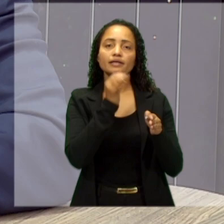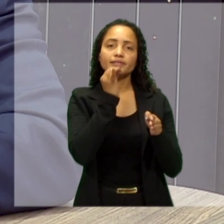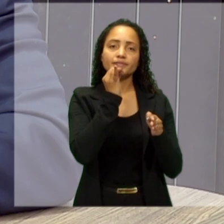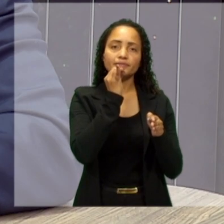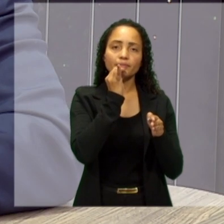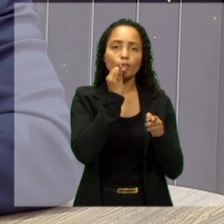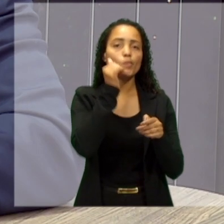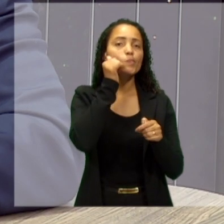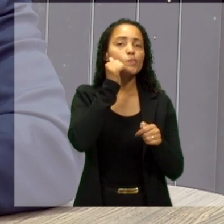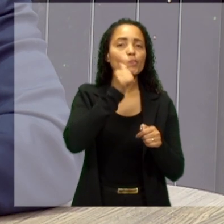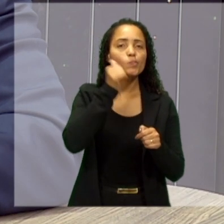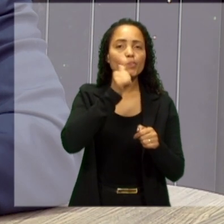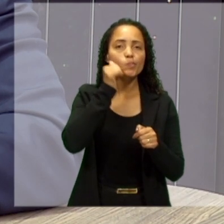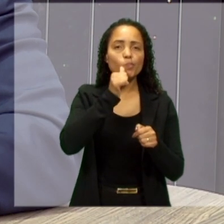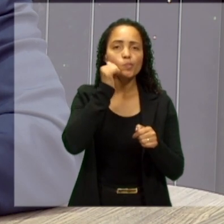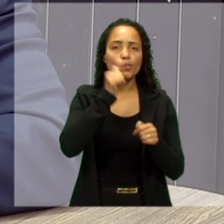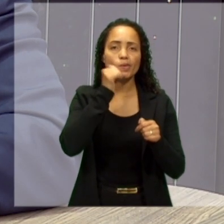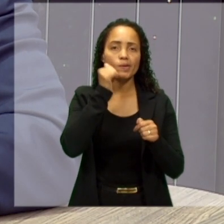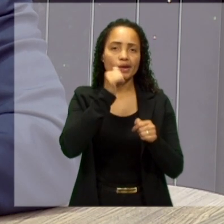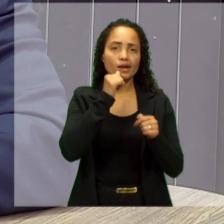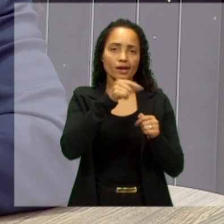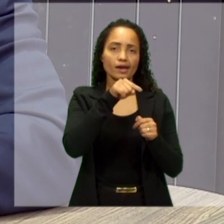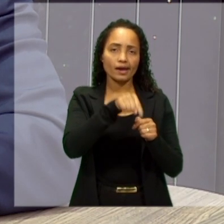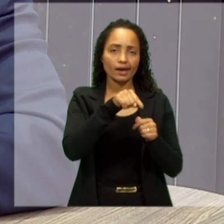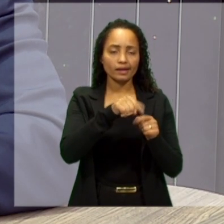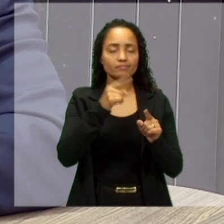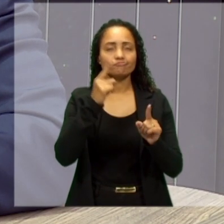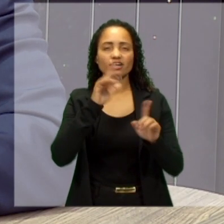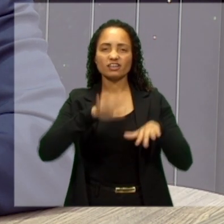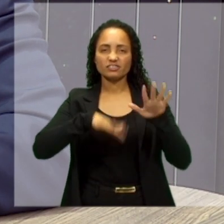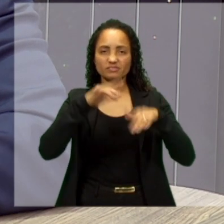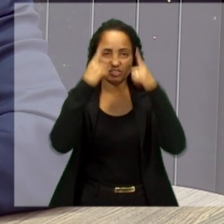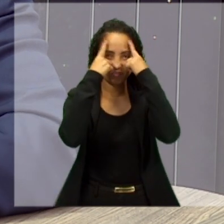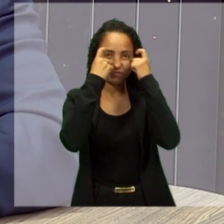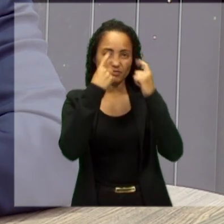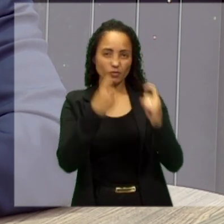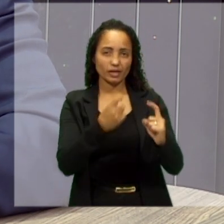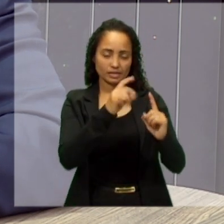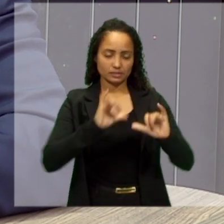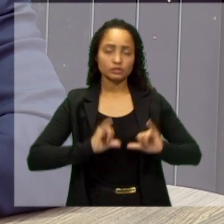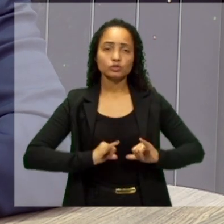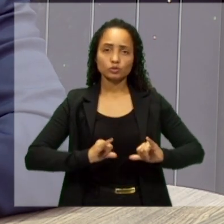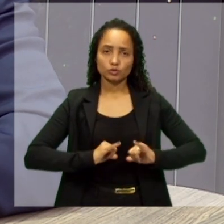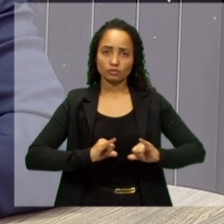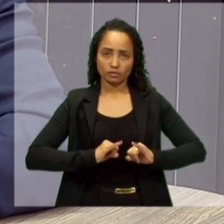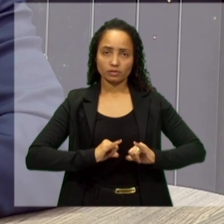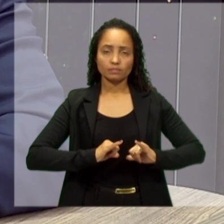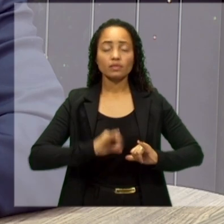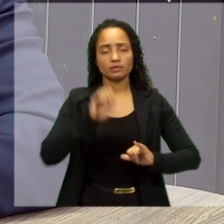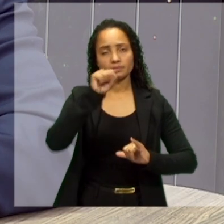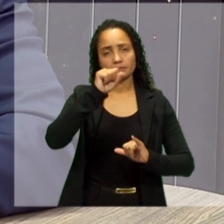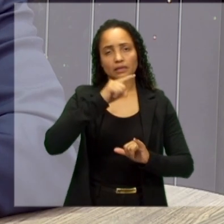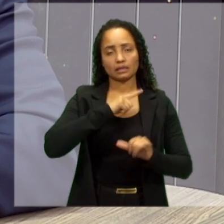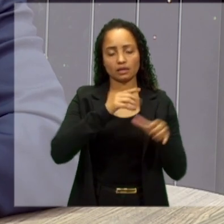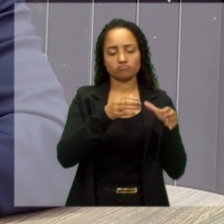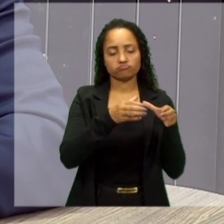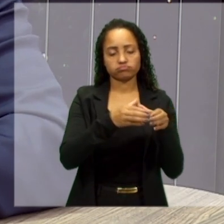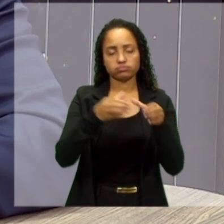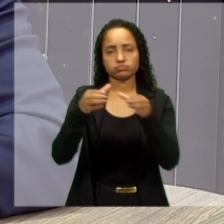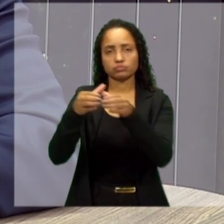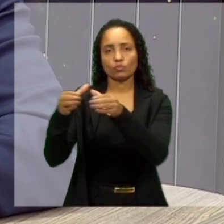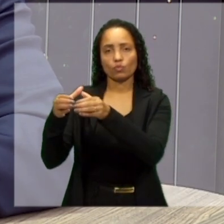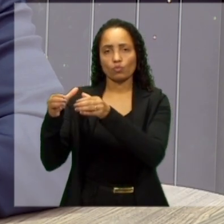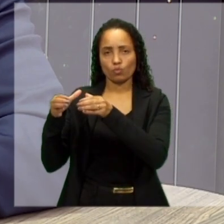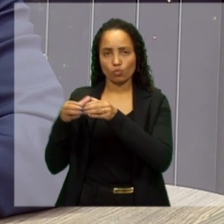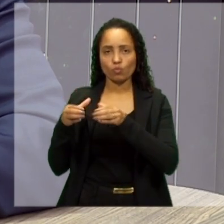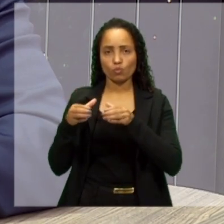exemplo, mulheres vítimas de violência? Exatamente. Existem alguns grupos em que a vulnerabilidade ela é presumida,